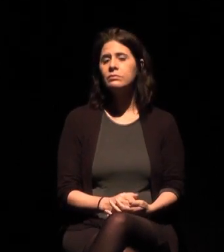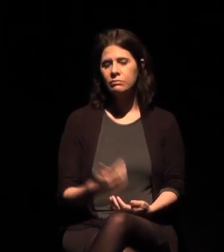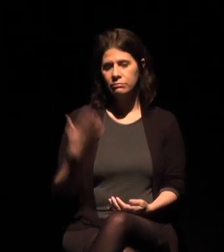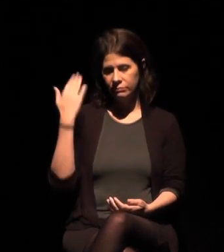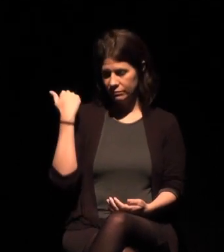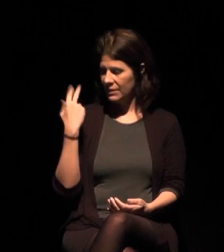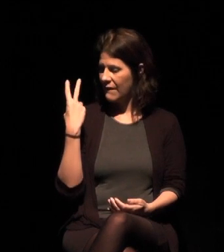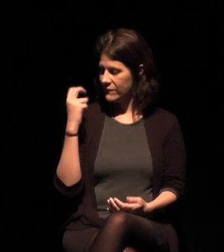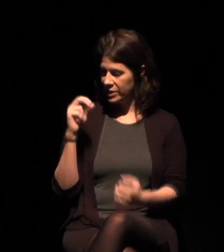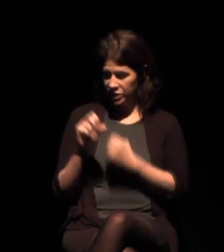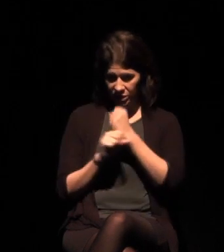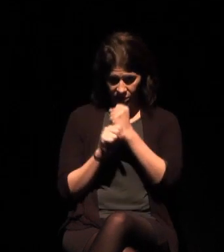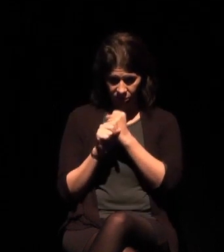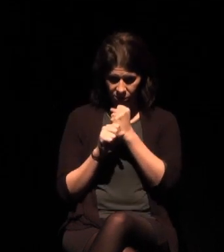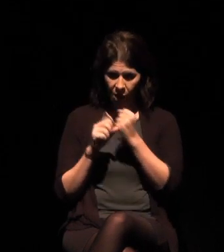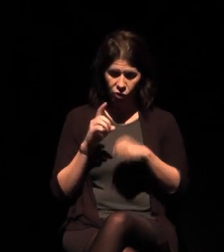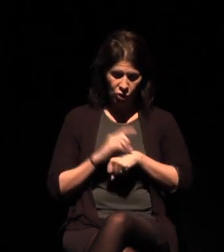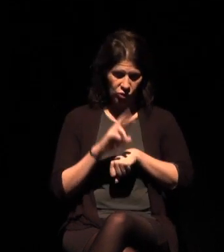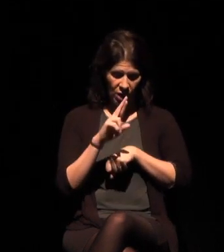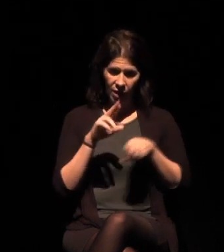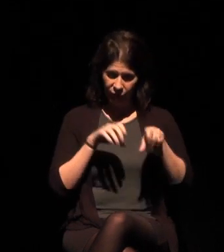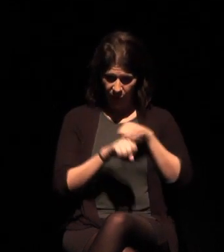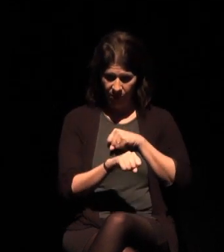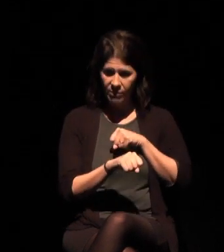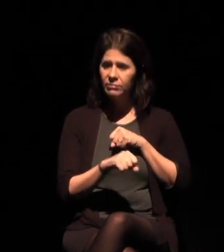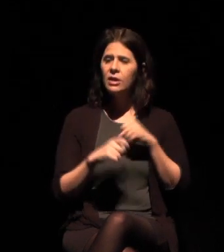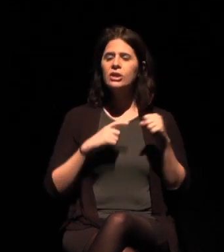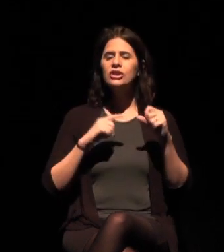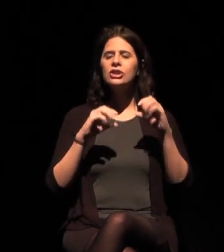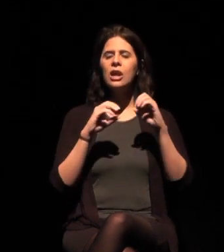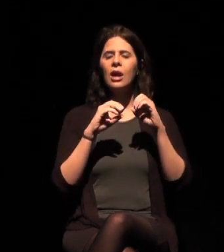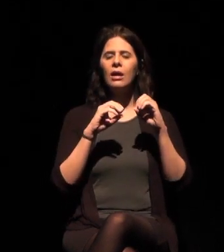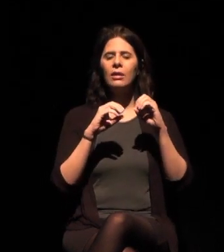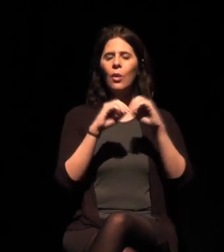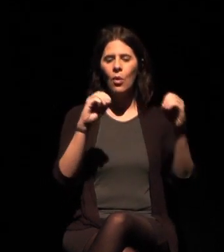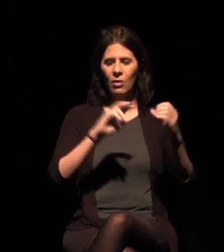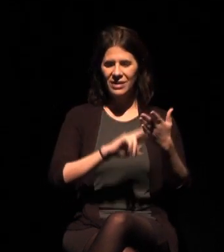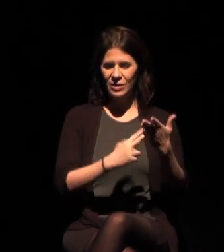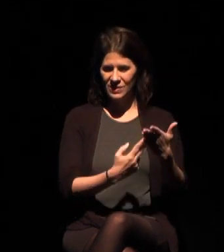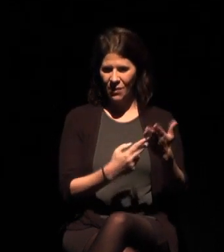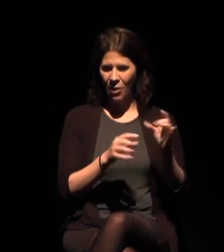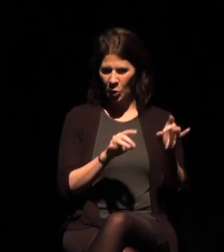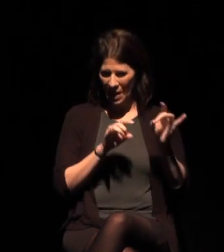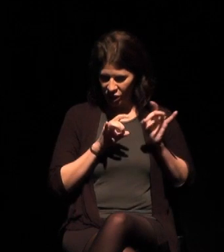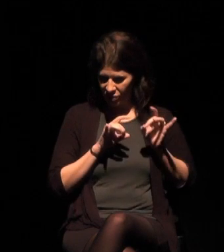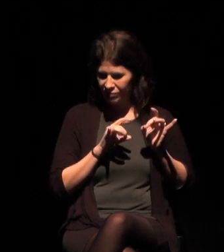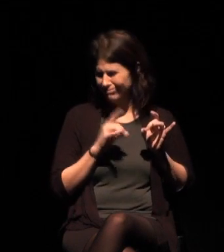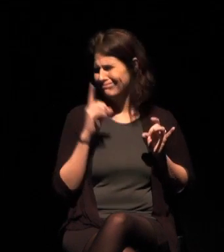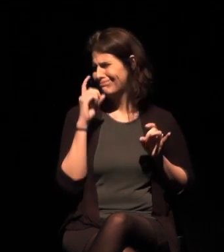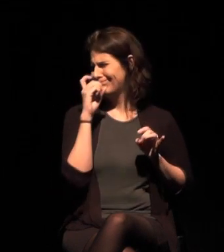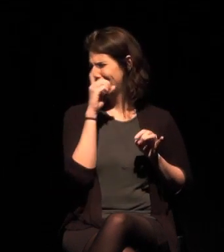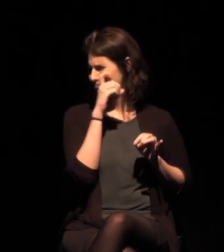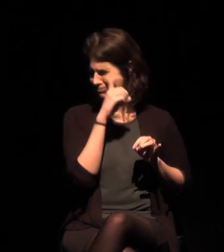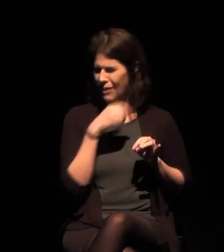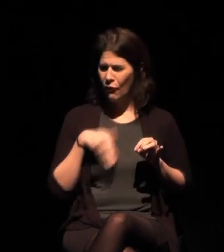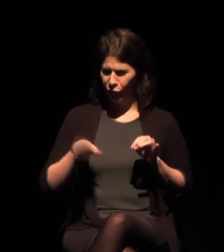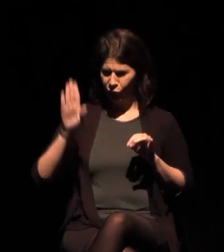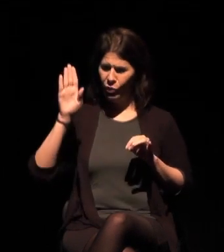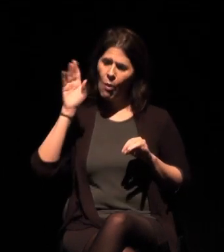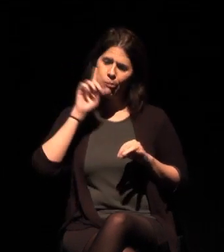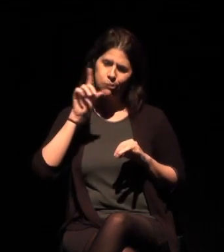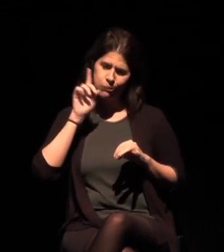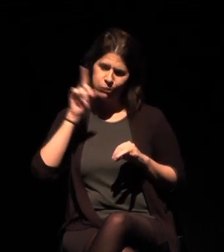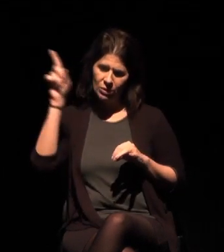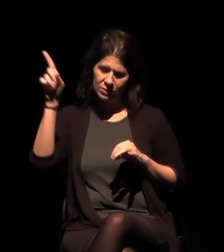doutorado e mínima de doutorado então a área de tradução automática uma área muito difícil é quando eu fiz doutorado ofício do trânsito estados unidos um